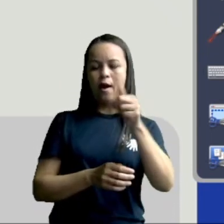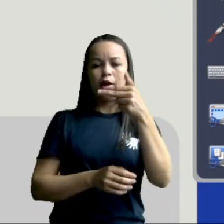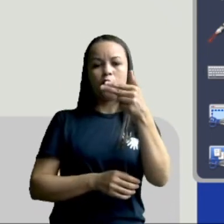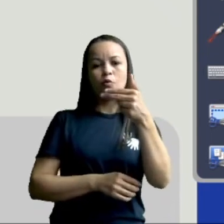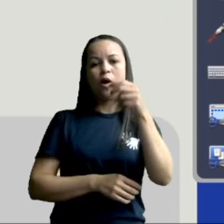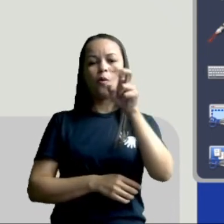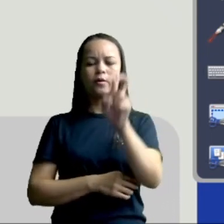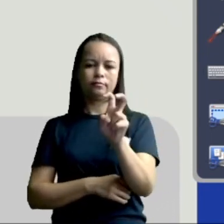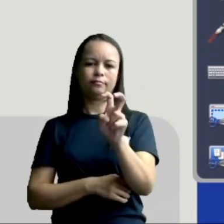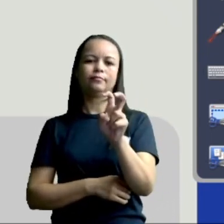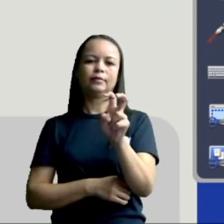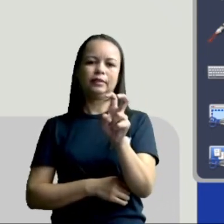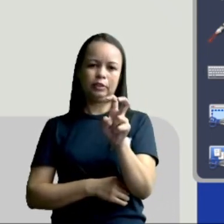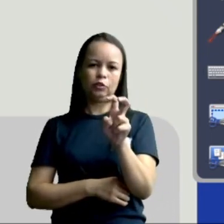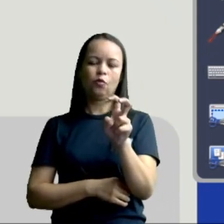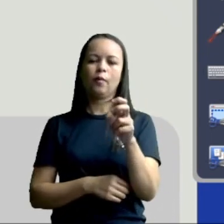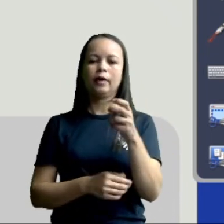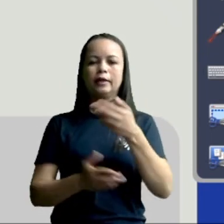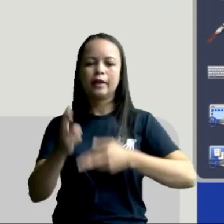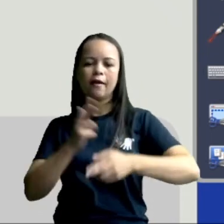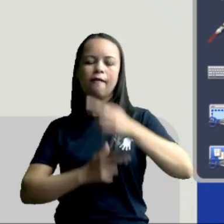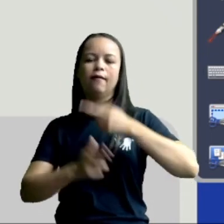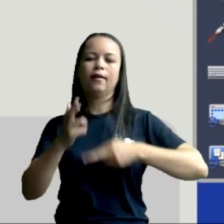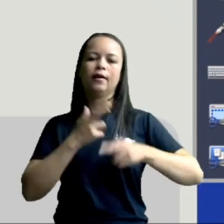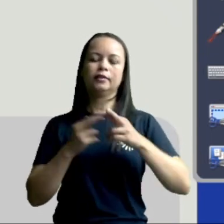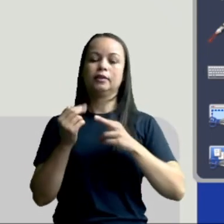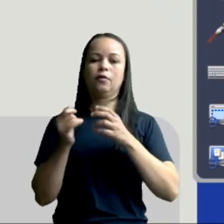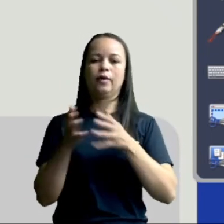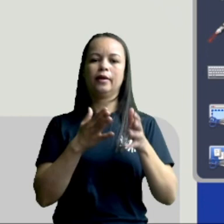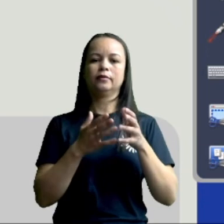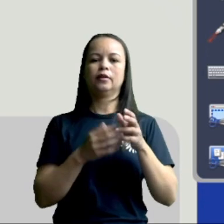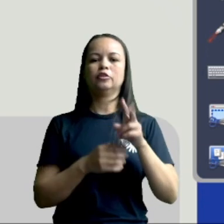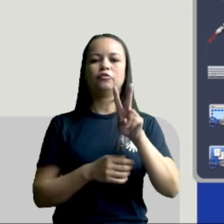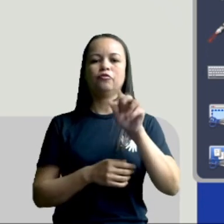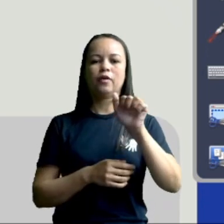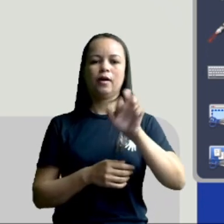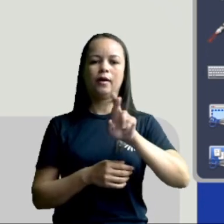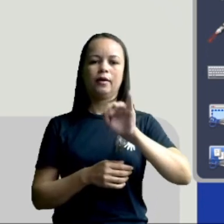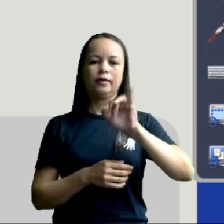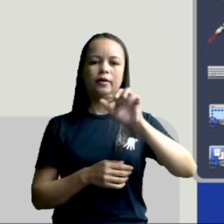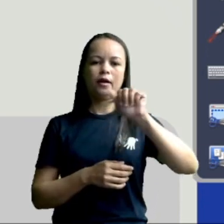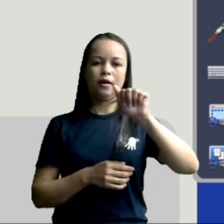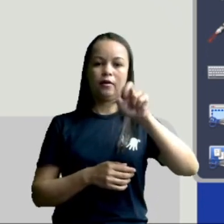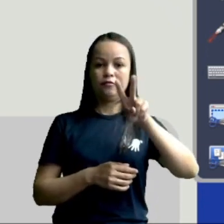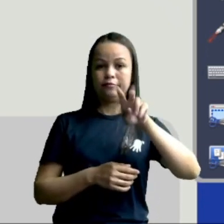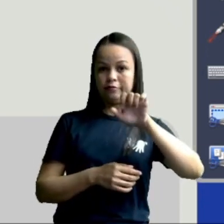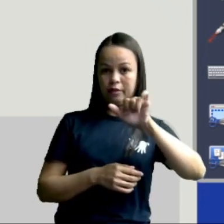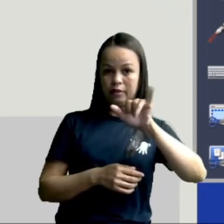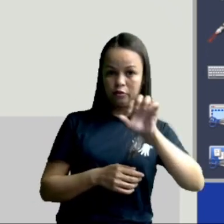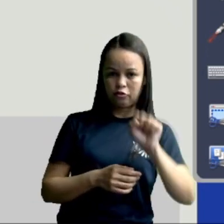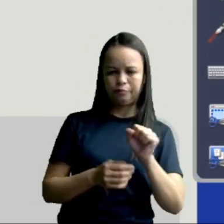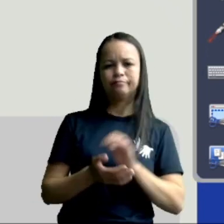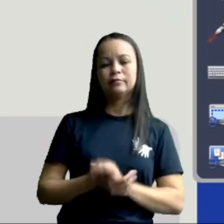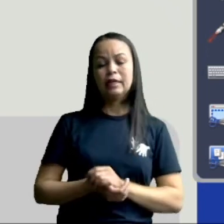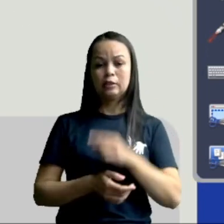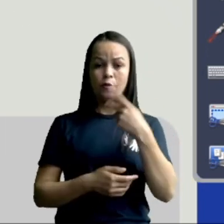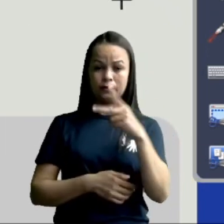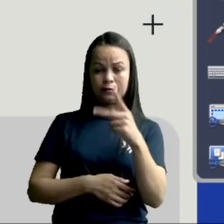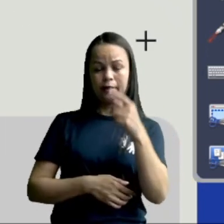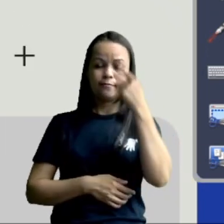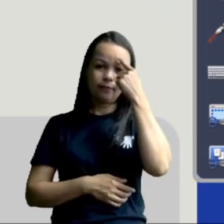que haja esta relação aqui entre as variáveis, tá bom? Então, é isso aí, a